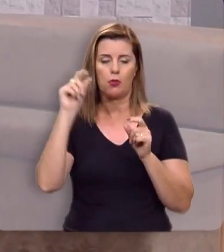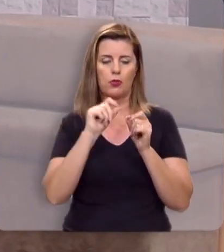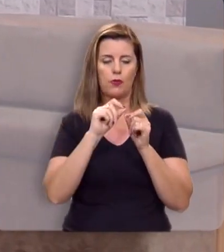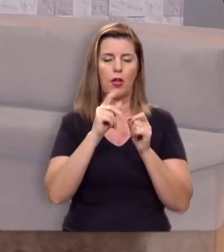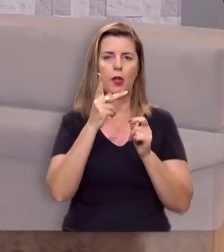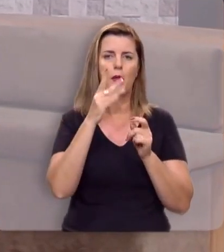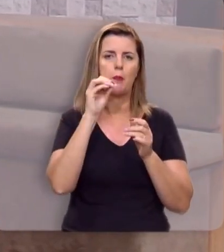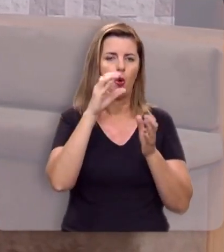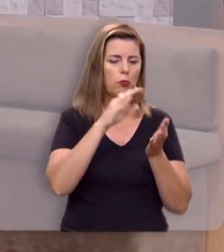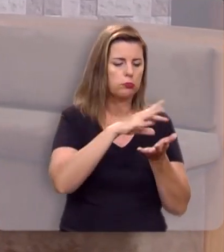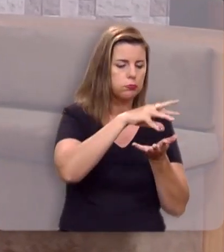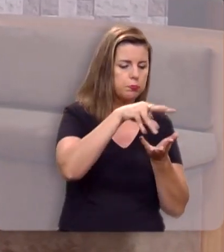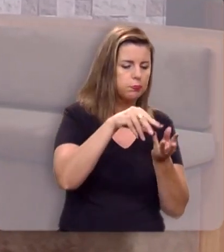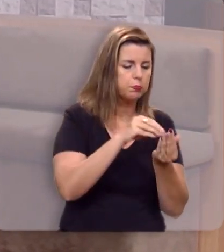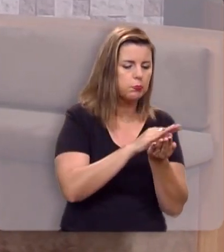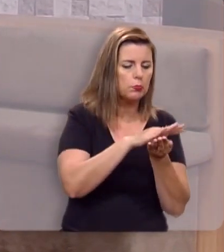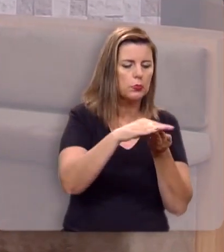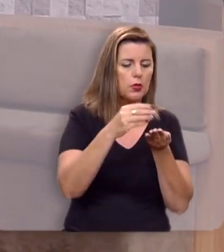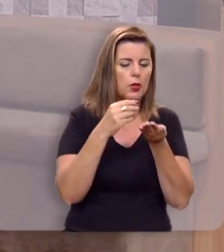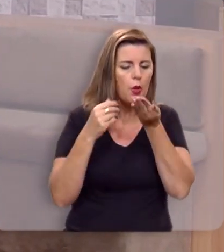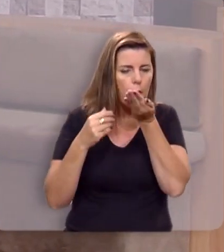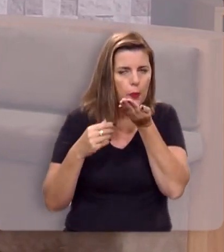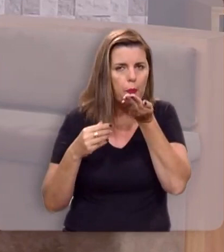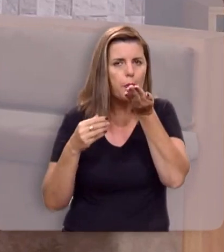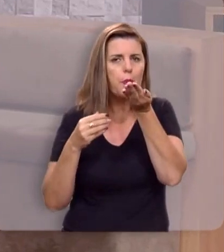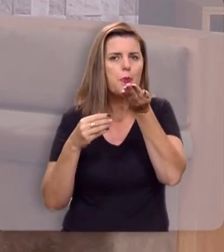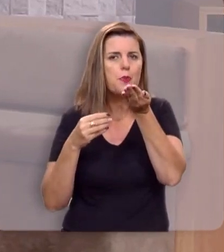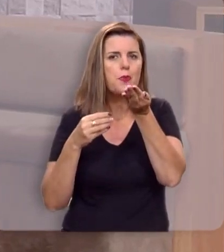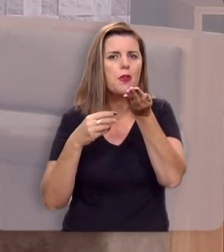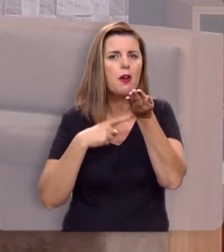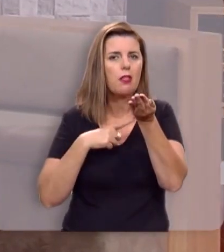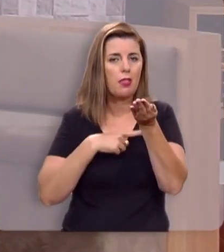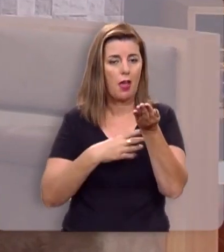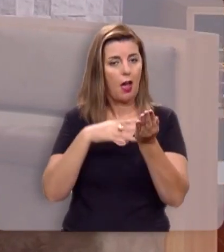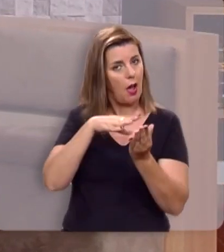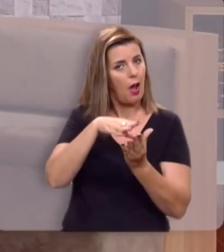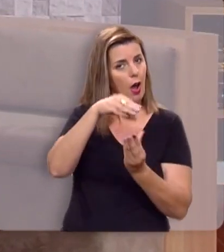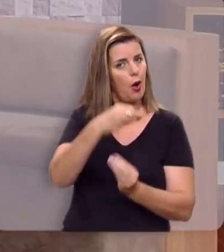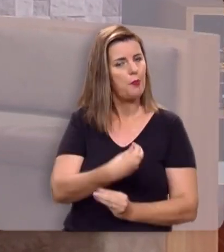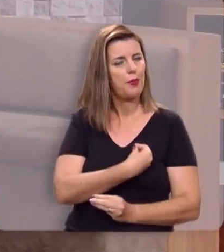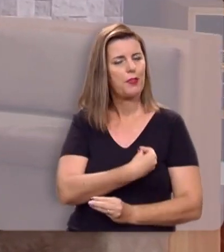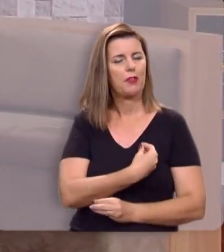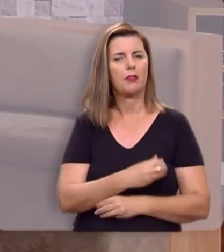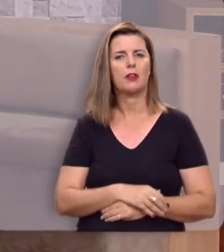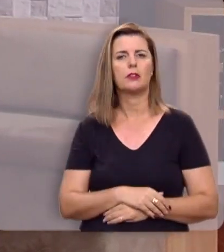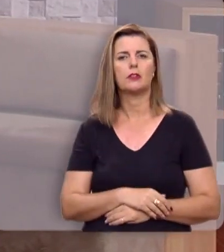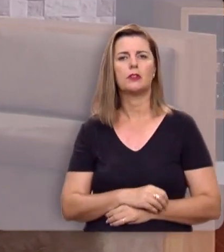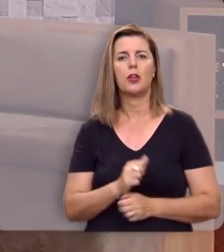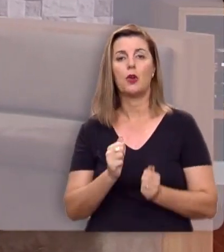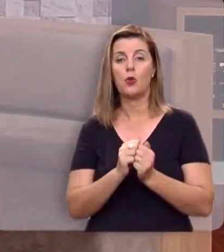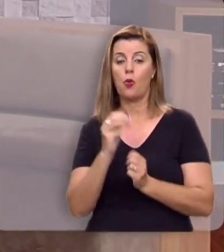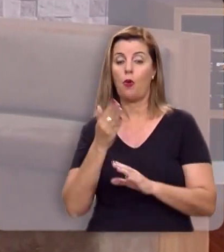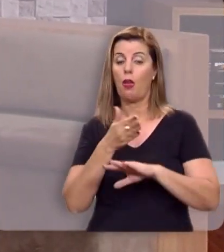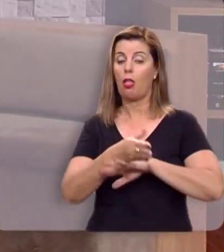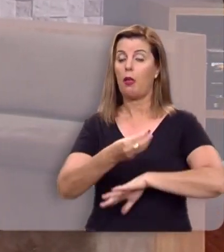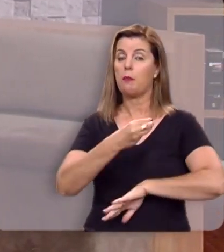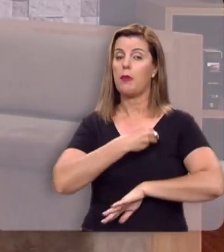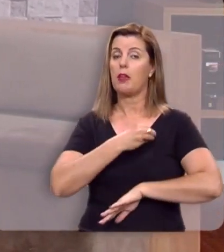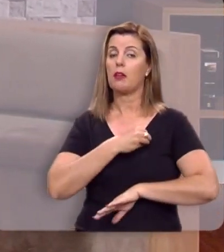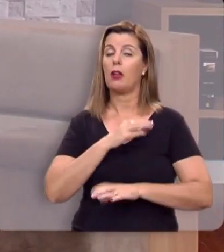terra e soprou em suas narinas o fôlego da vida, e ele passou a ser alma vivente. Com a entrada do pecado no